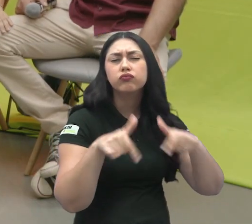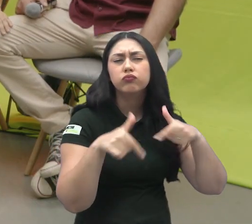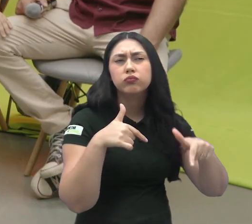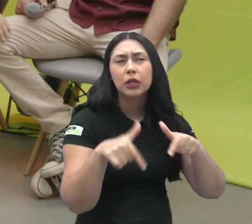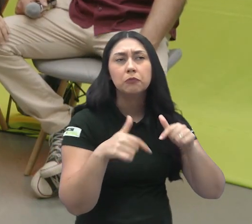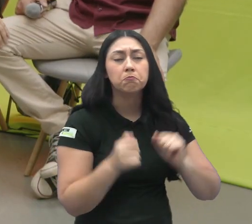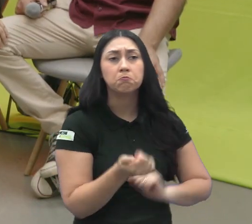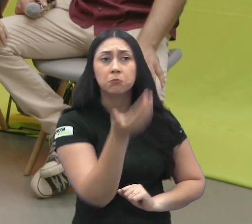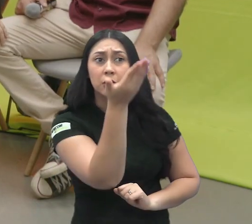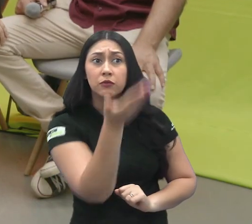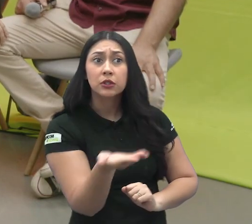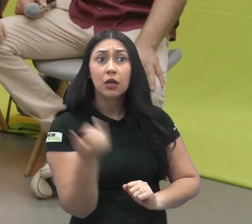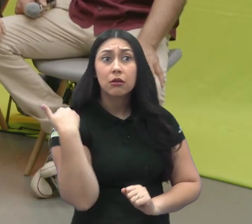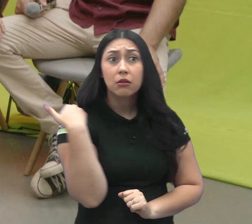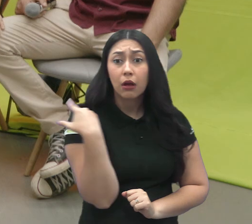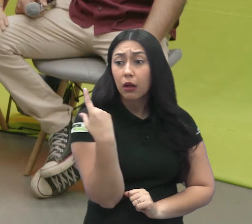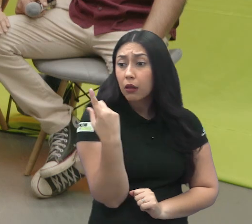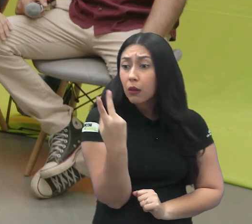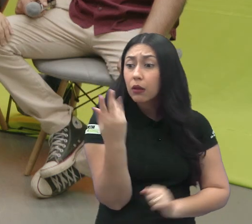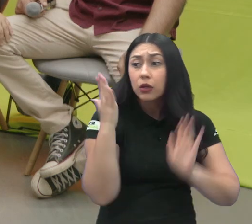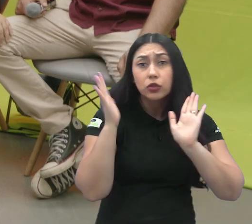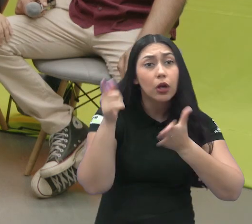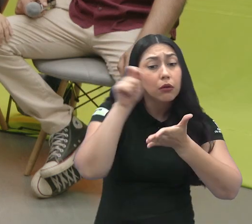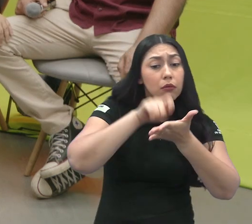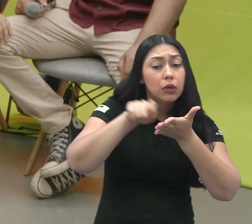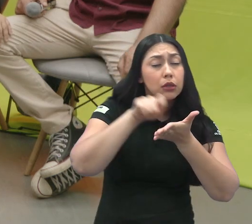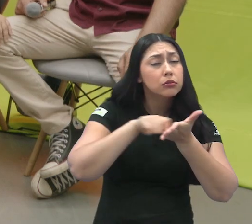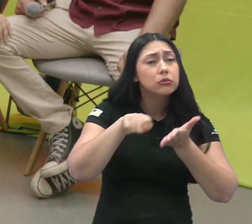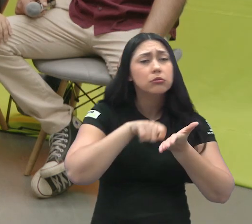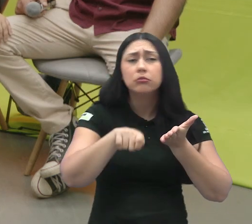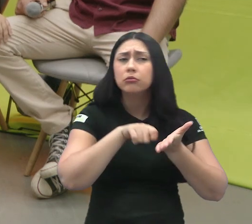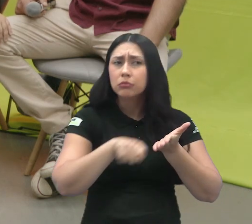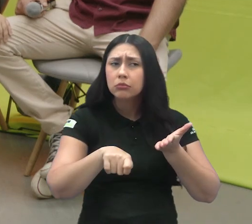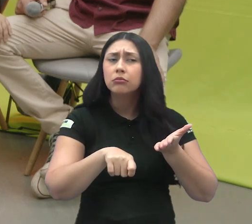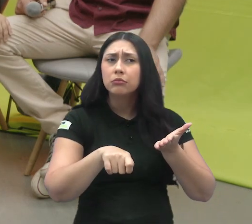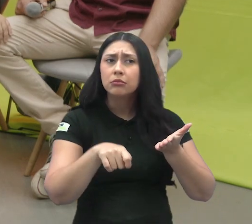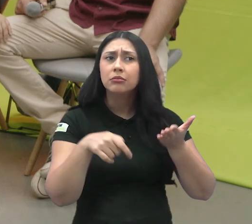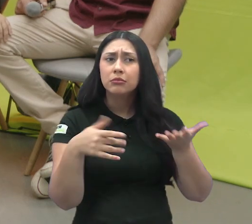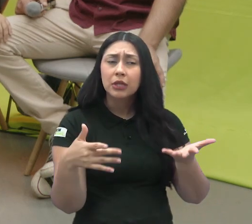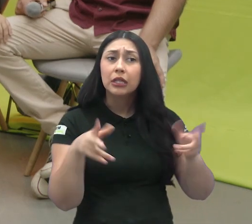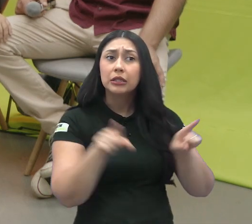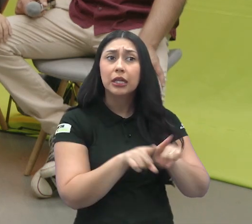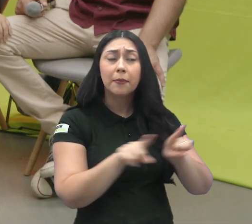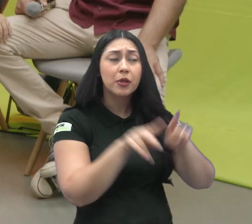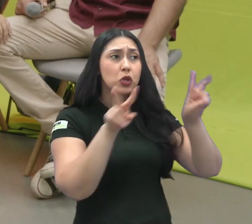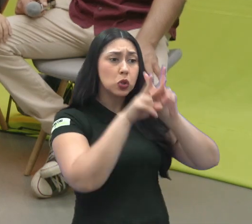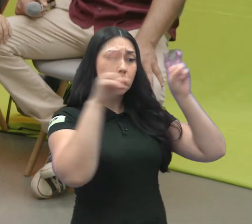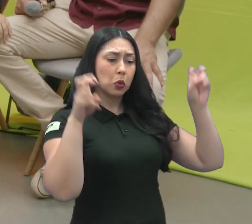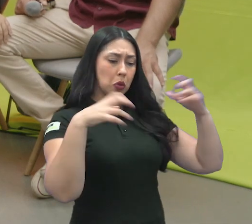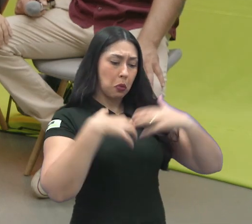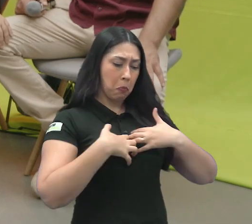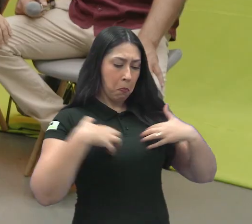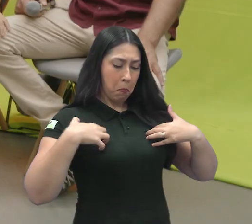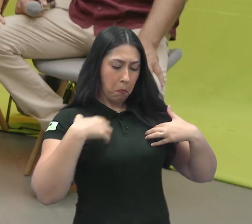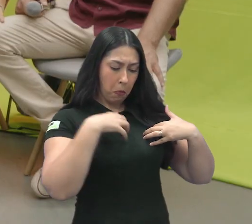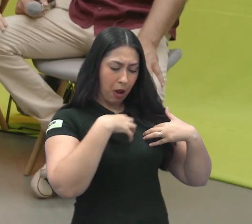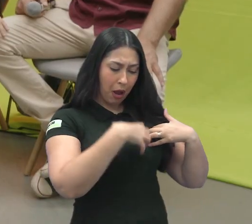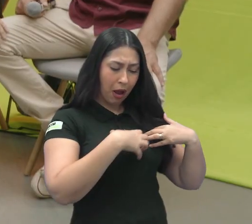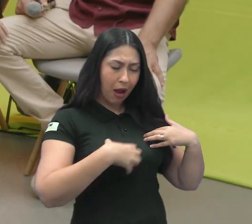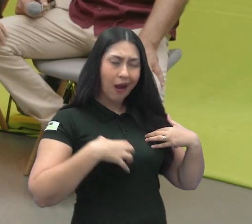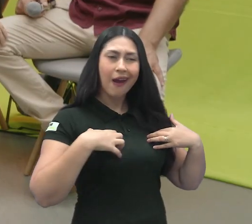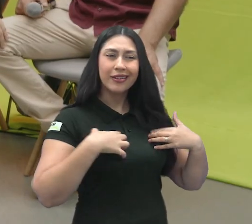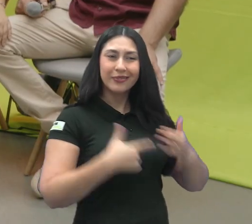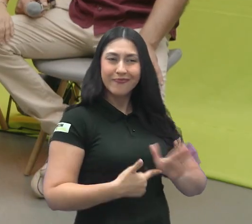Você compõe desde os 12 anos, né? Acho que esse título, Partes de Mim, também carrega muito desse trabalho, né? De